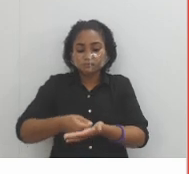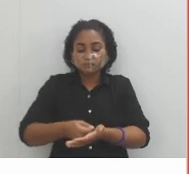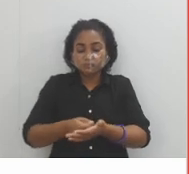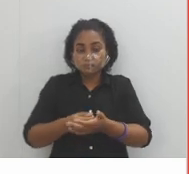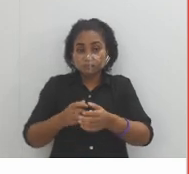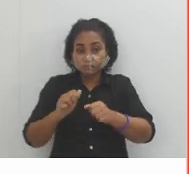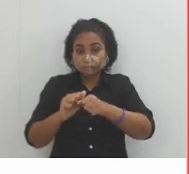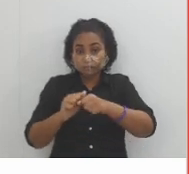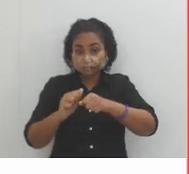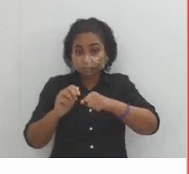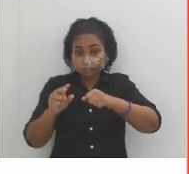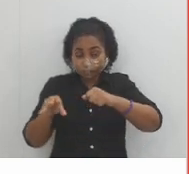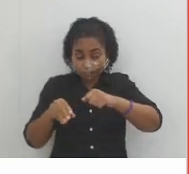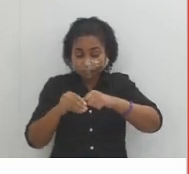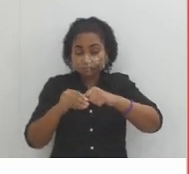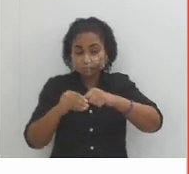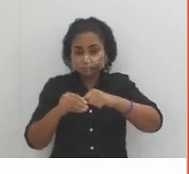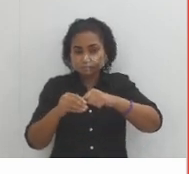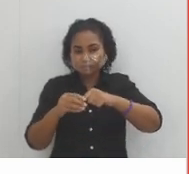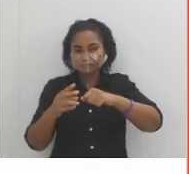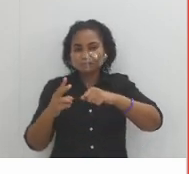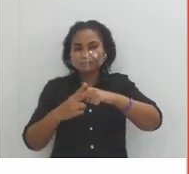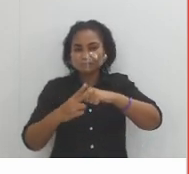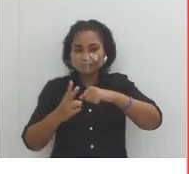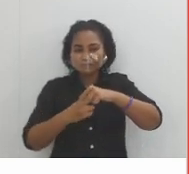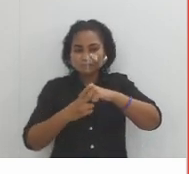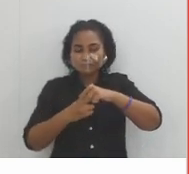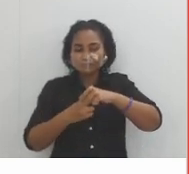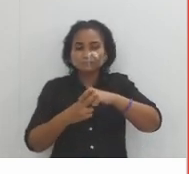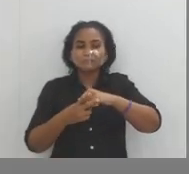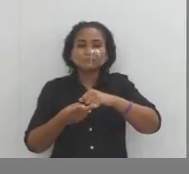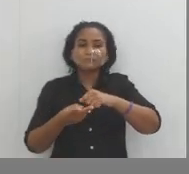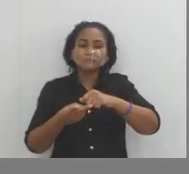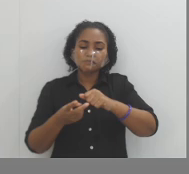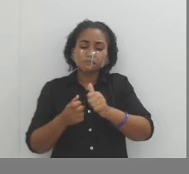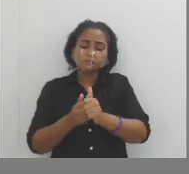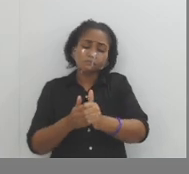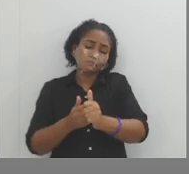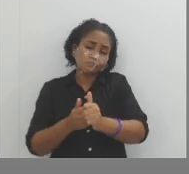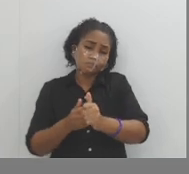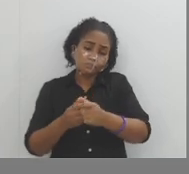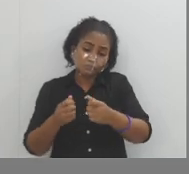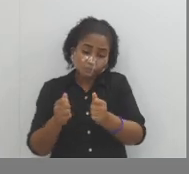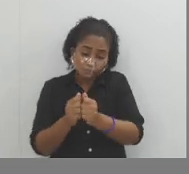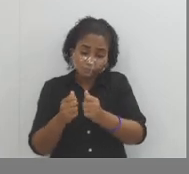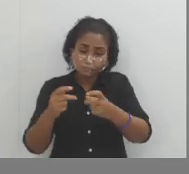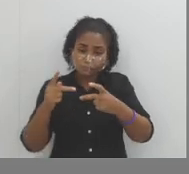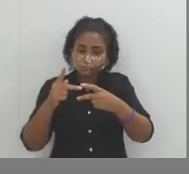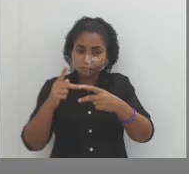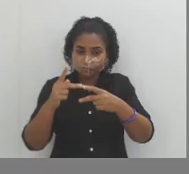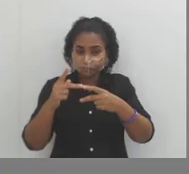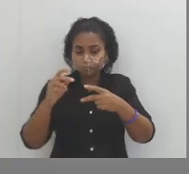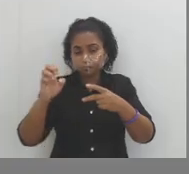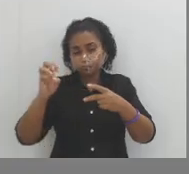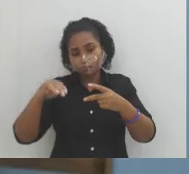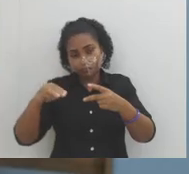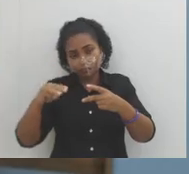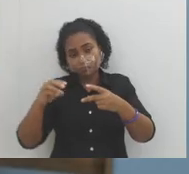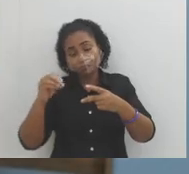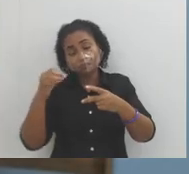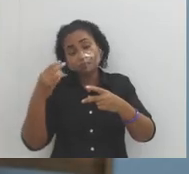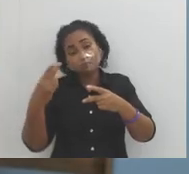esse adjunto adverbial ele seja regido ou pela preposição em ou